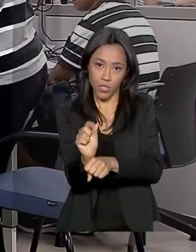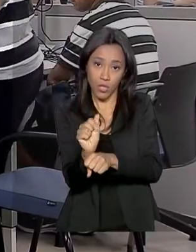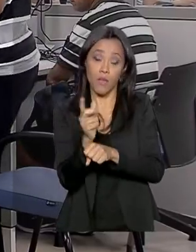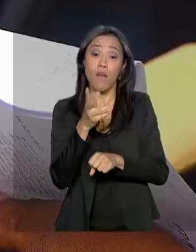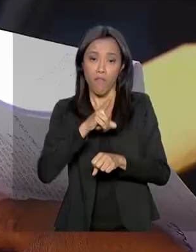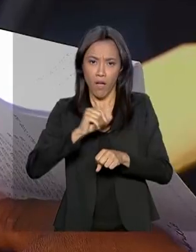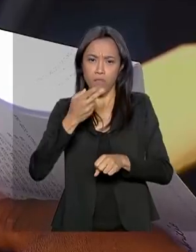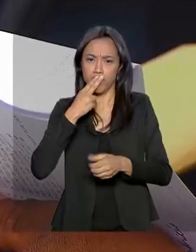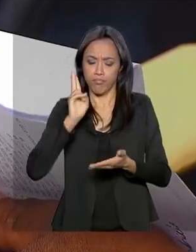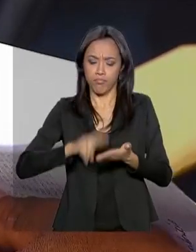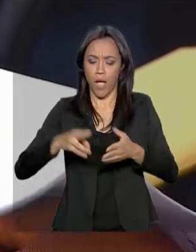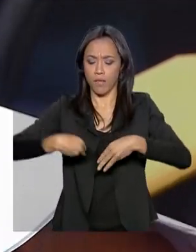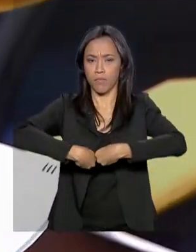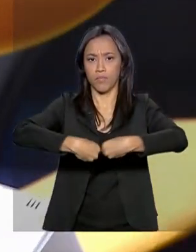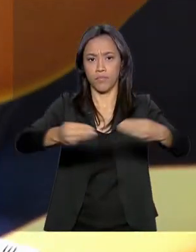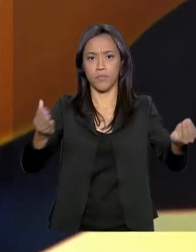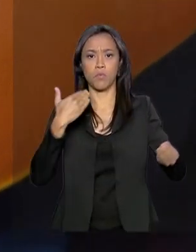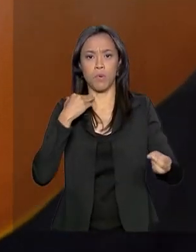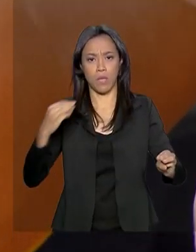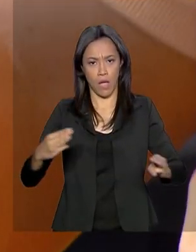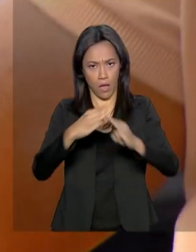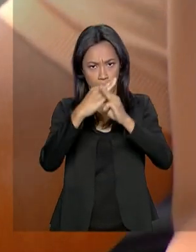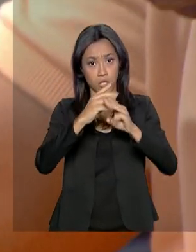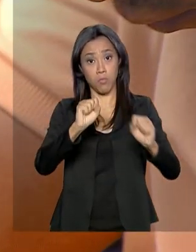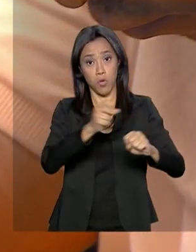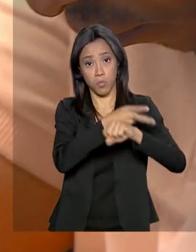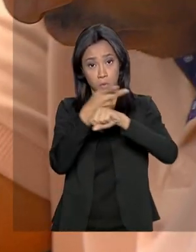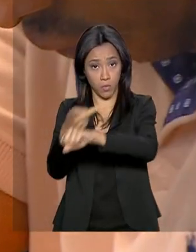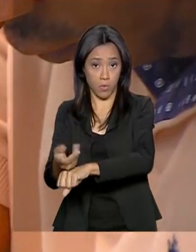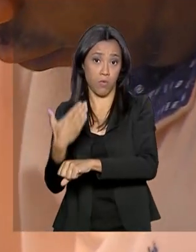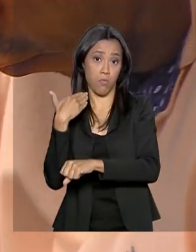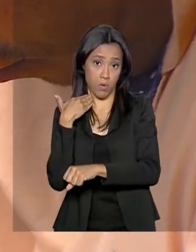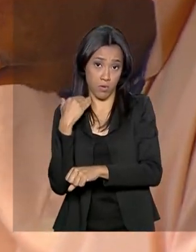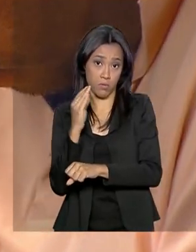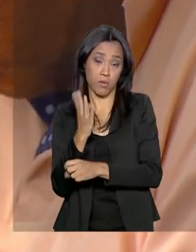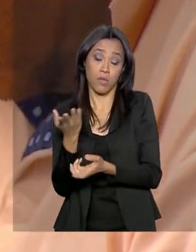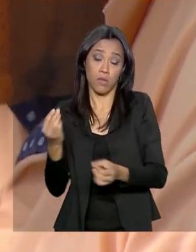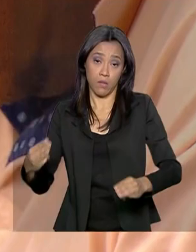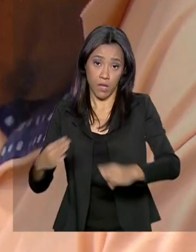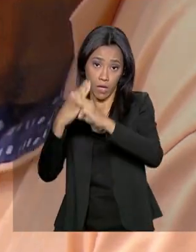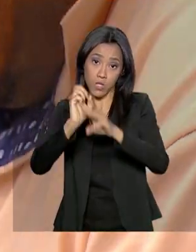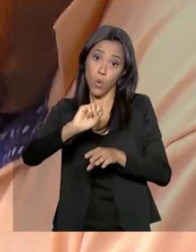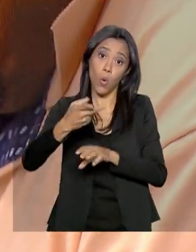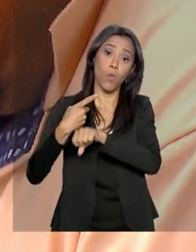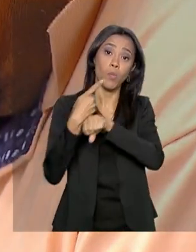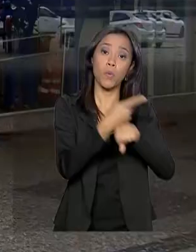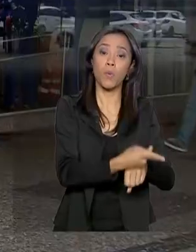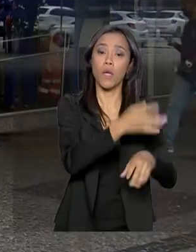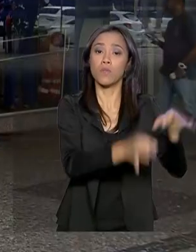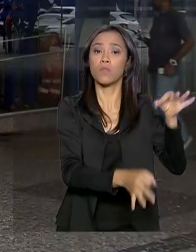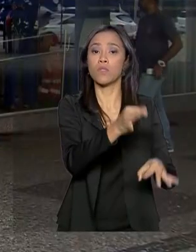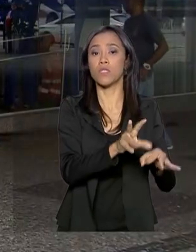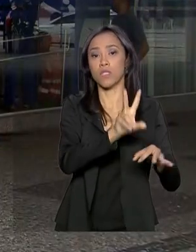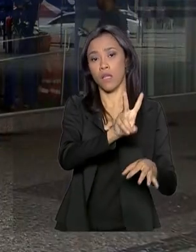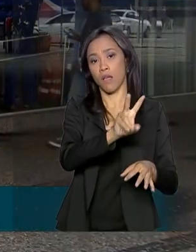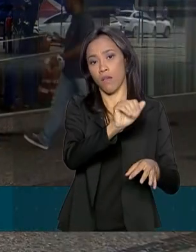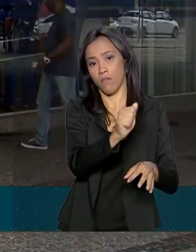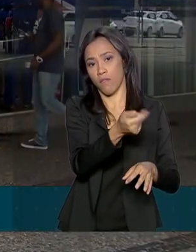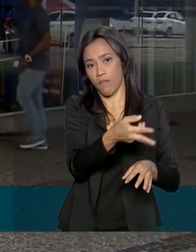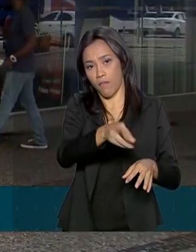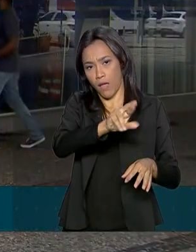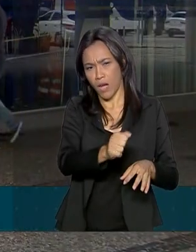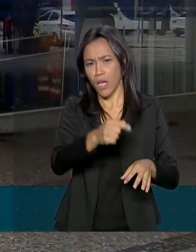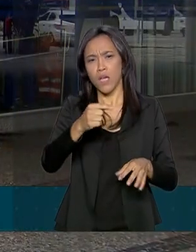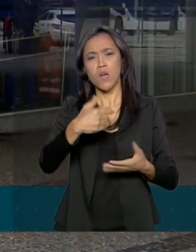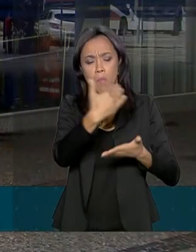carta convite da Caixa vão poder ser atendidos nas agências do banco ou em determinadas varas da Justiça Federal. A lista completa com os